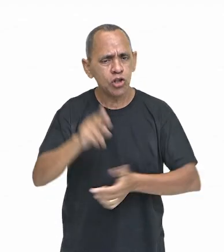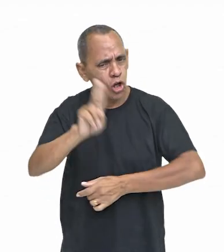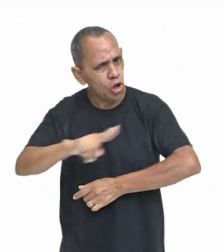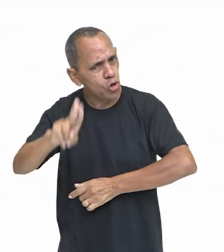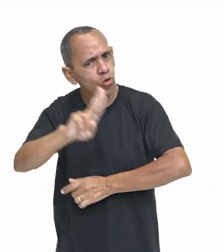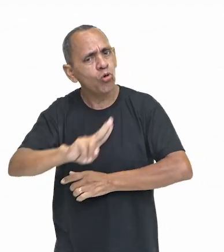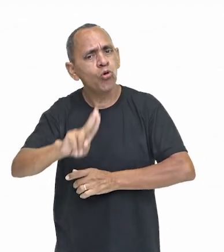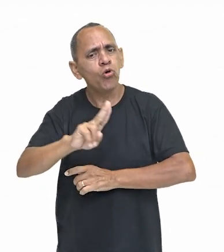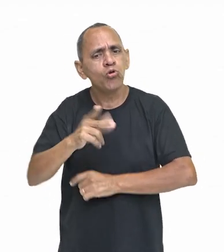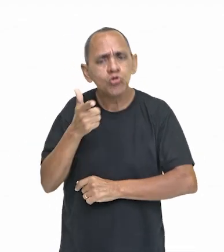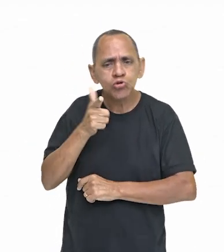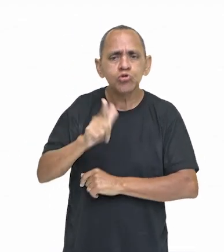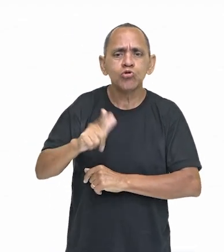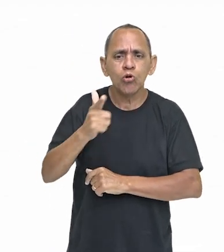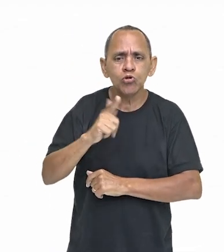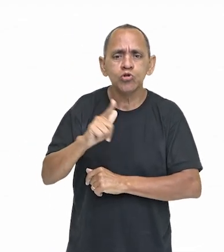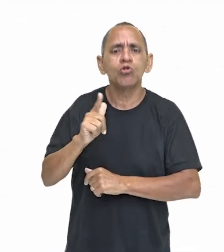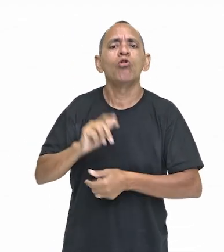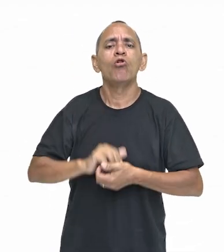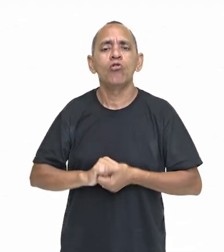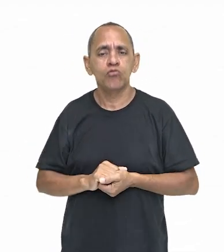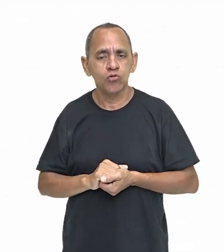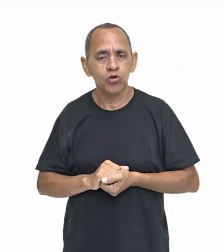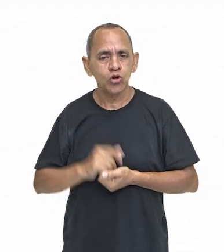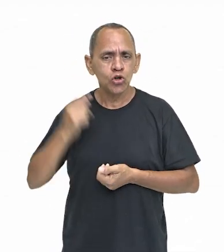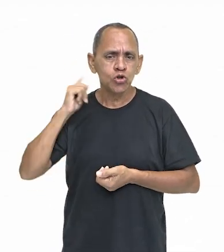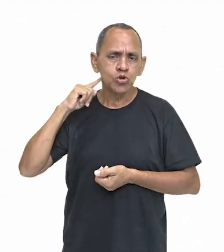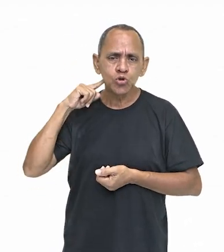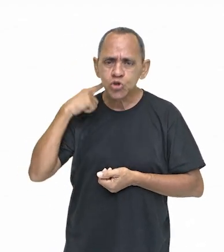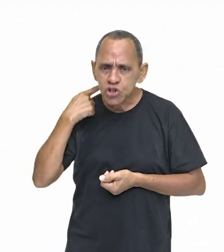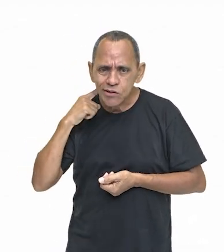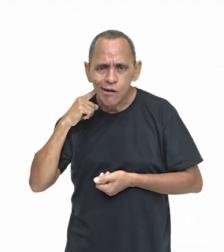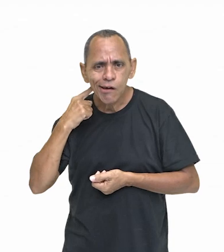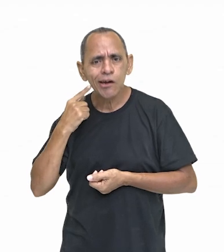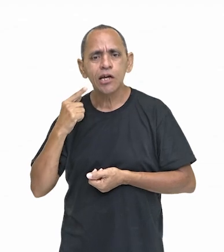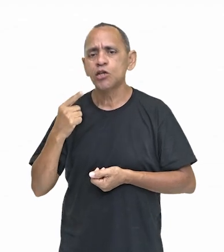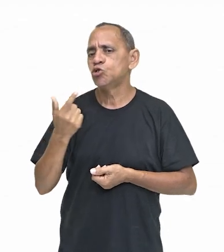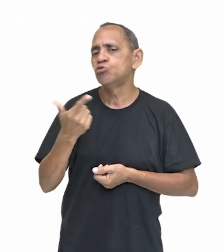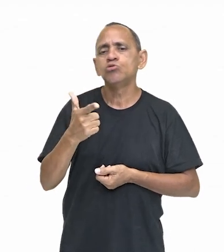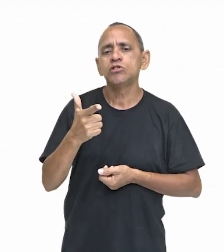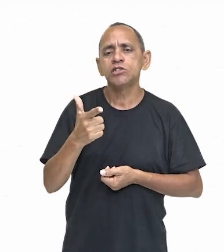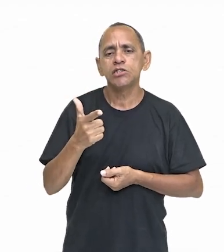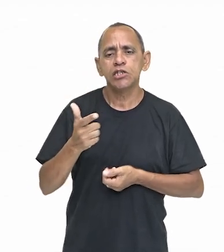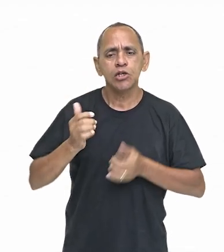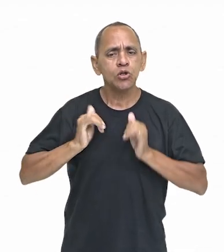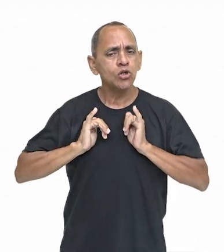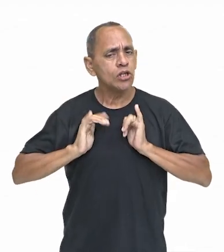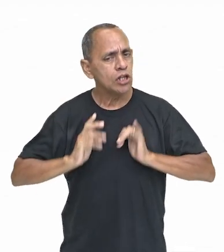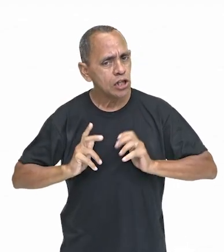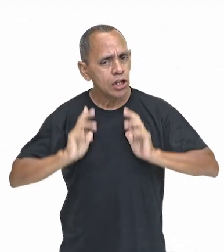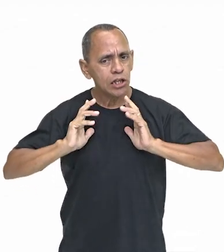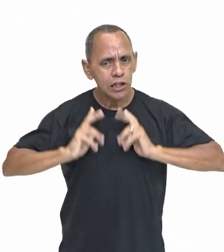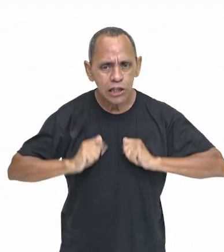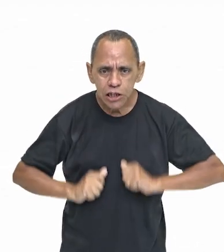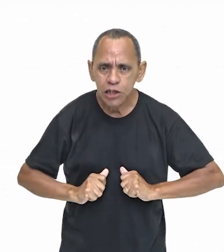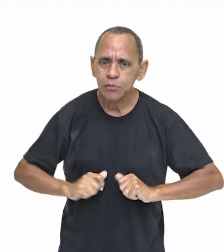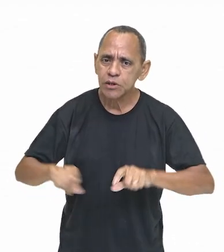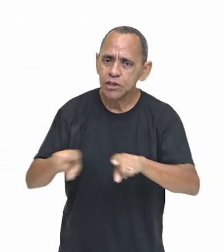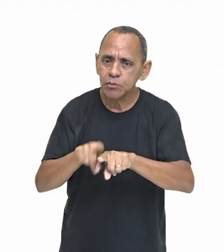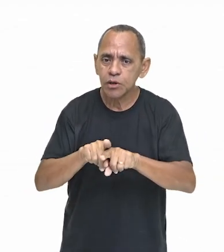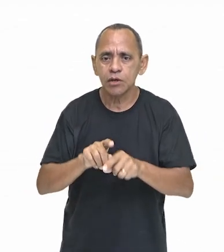seja considerada mais limpa e barata, comparativamente às demais, a construção